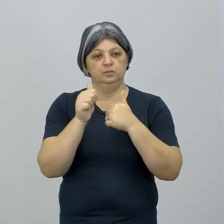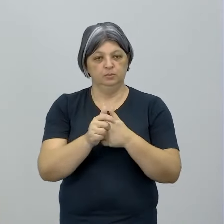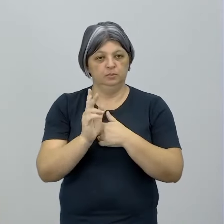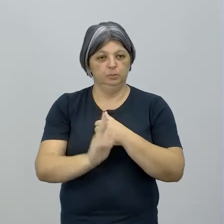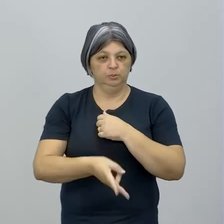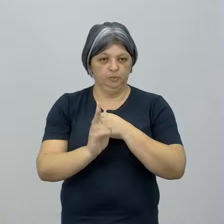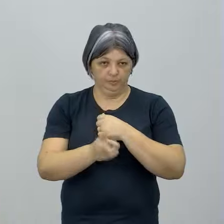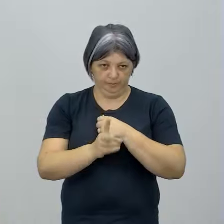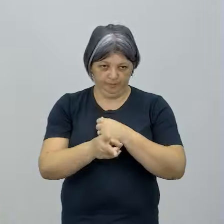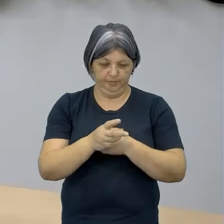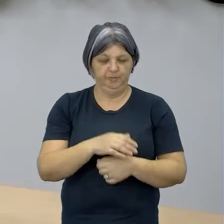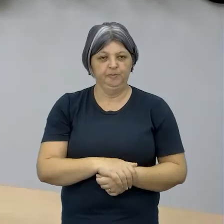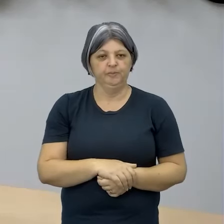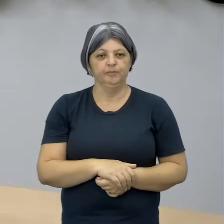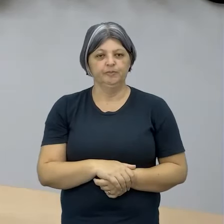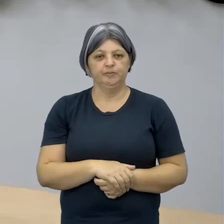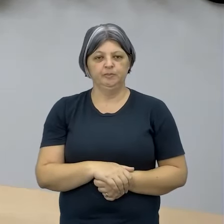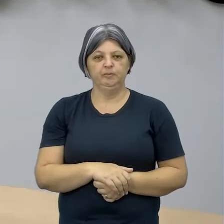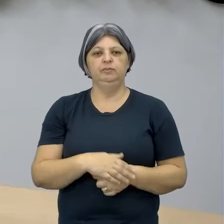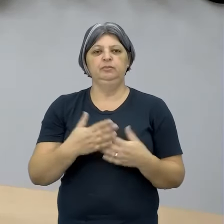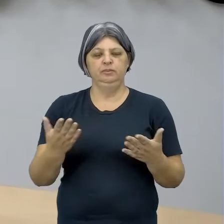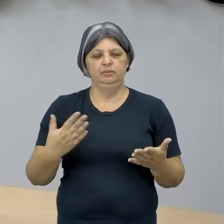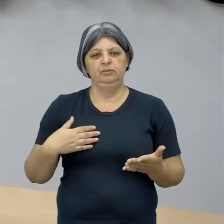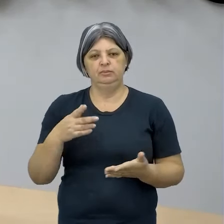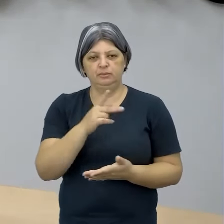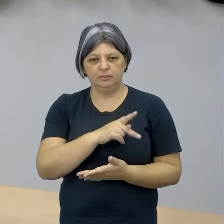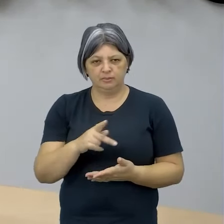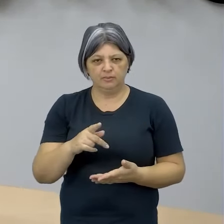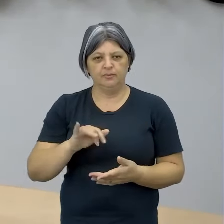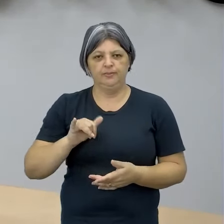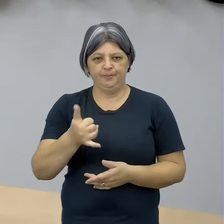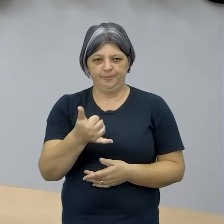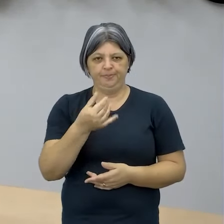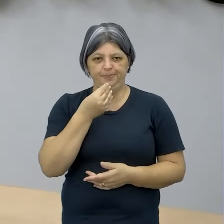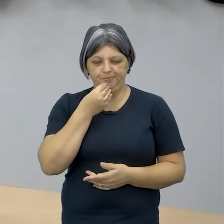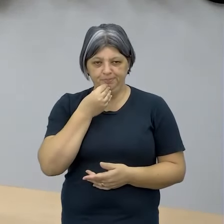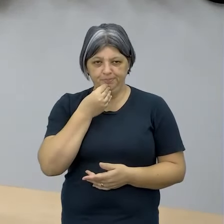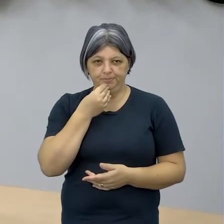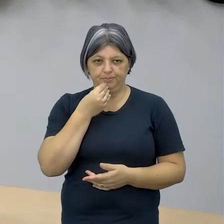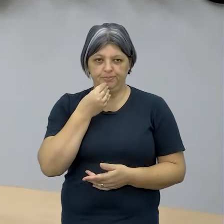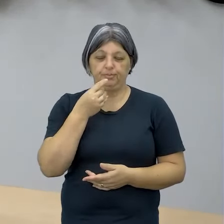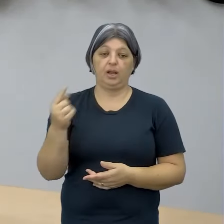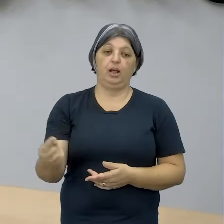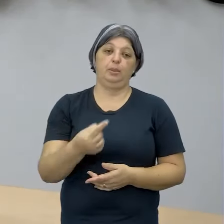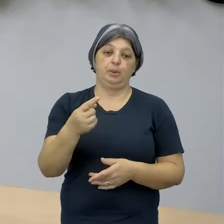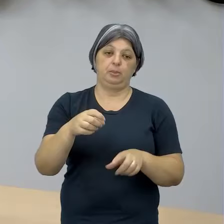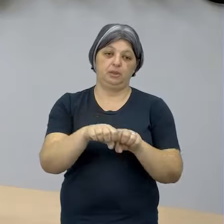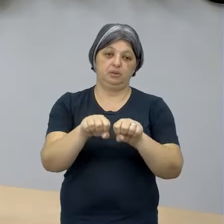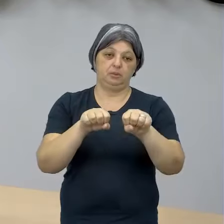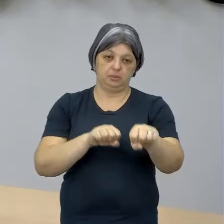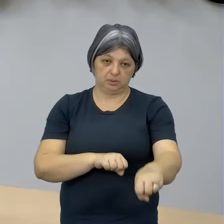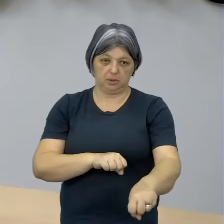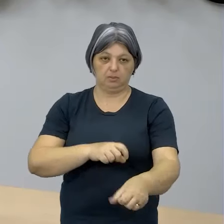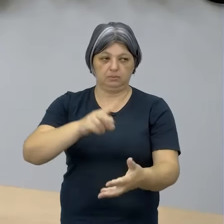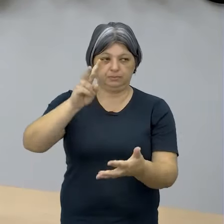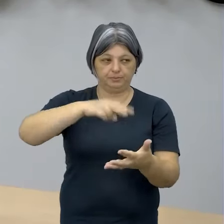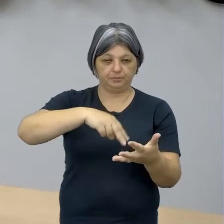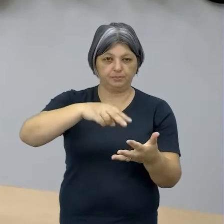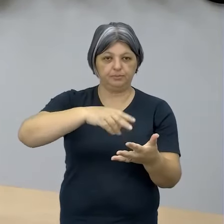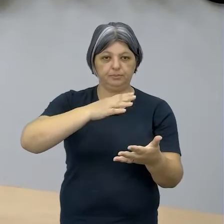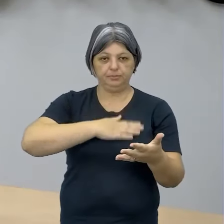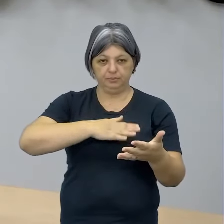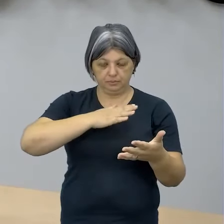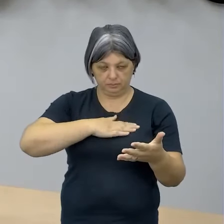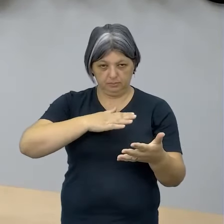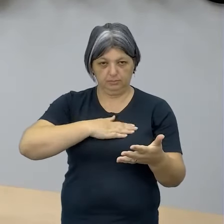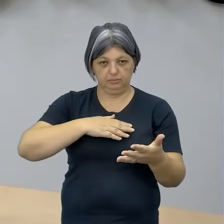Gisele? Isso, exatamente, professores. Então, aproveitem essa primeira formação para ler com calma, né, a ideia